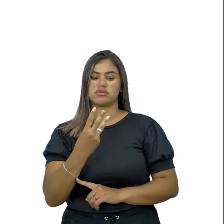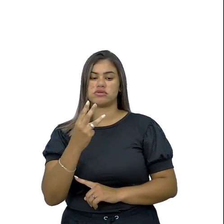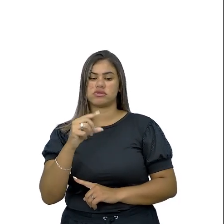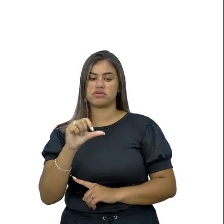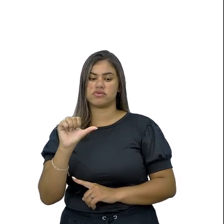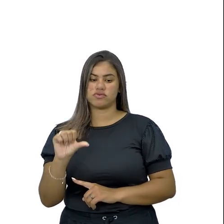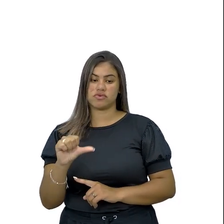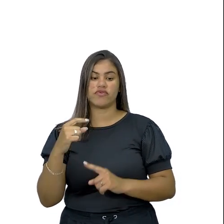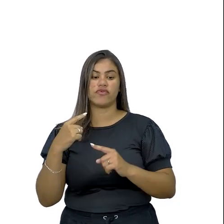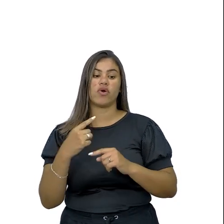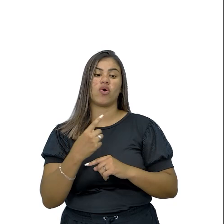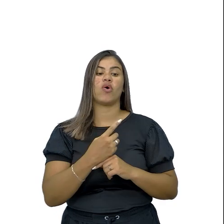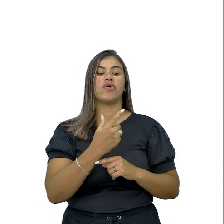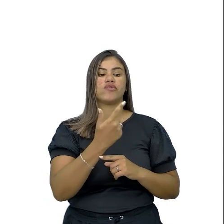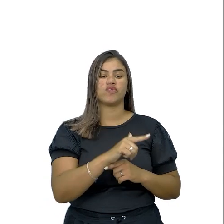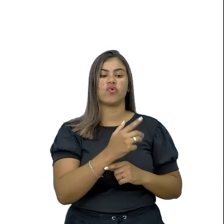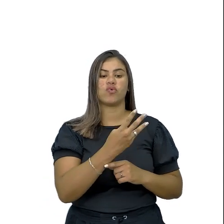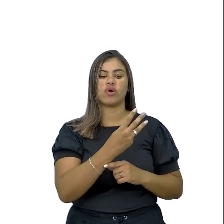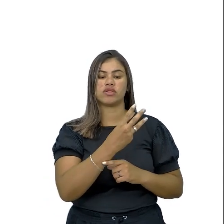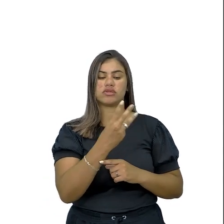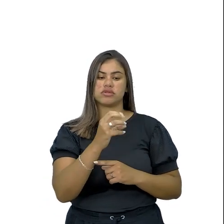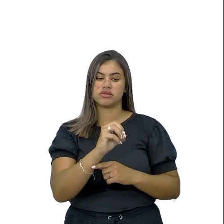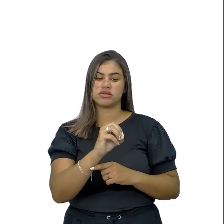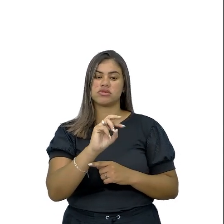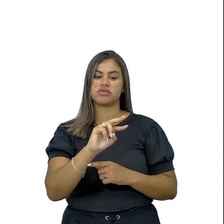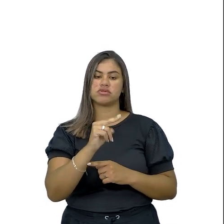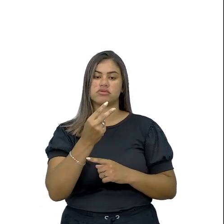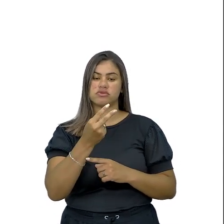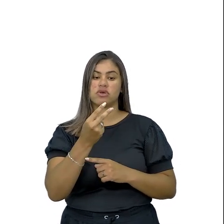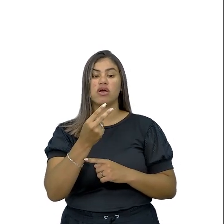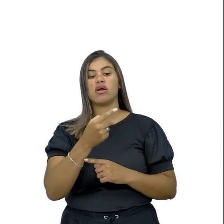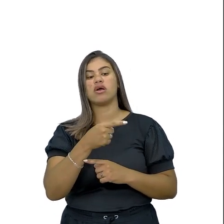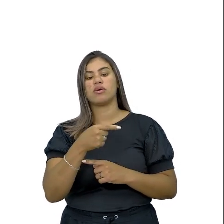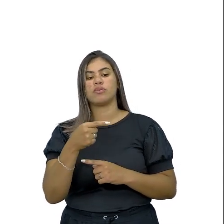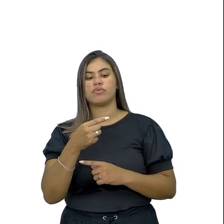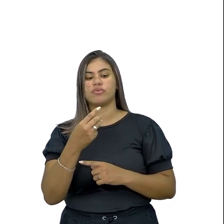4.330 vezes 4.329 é igual a